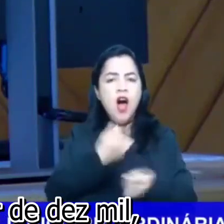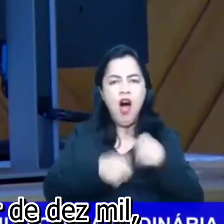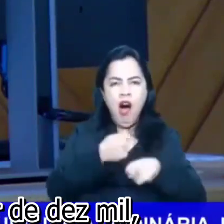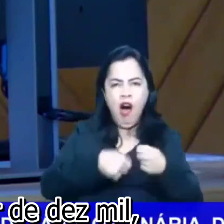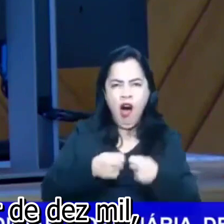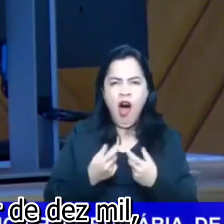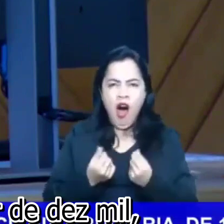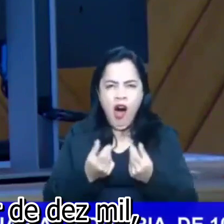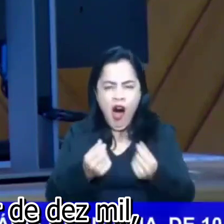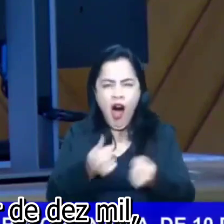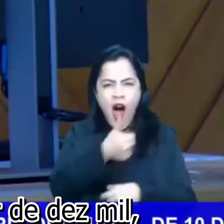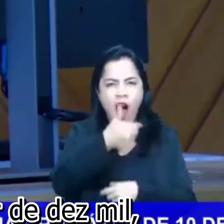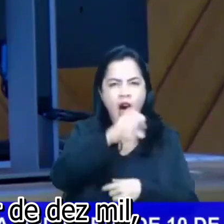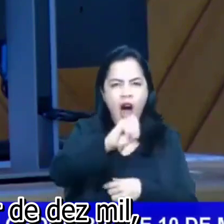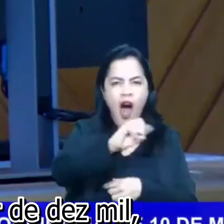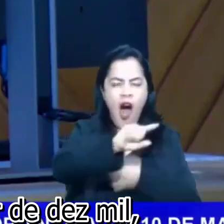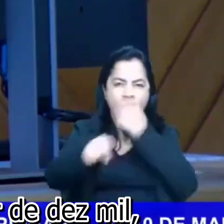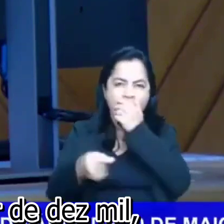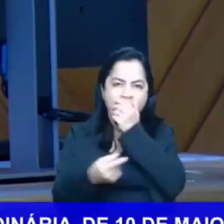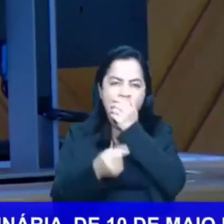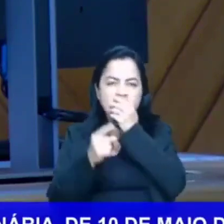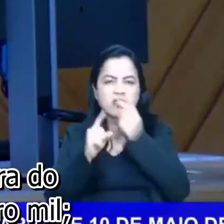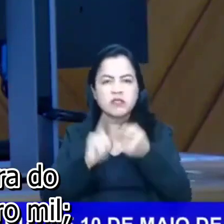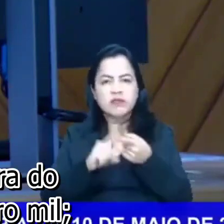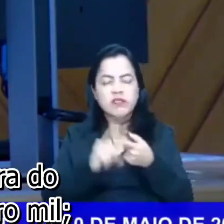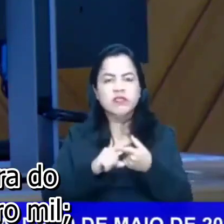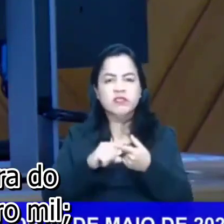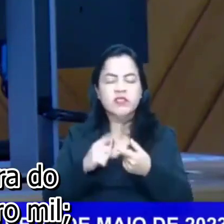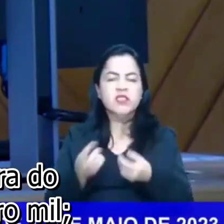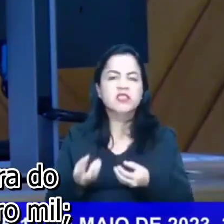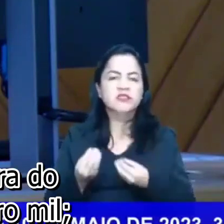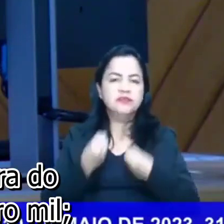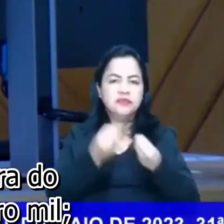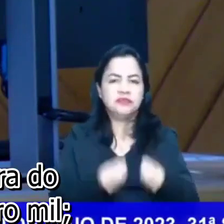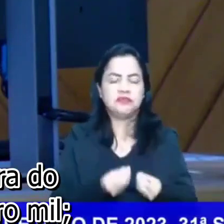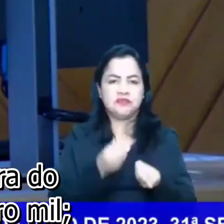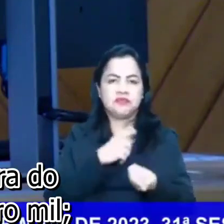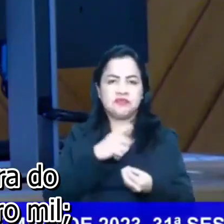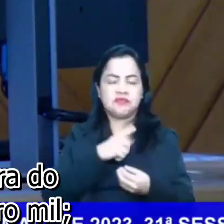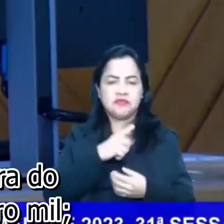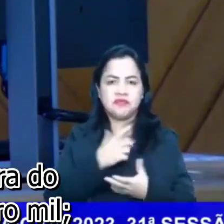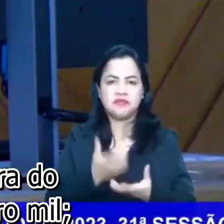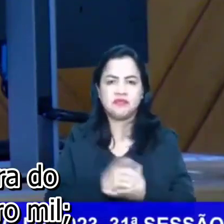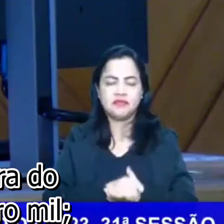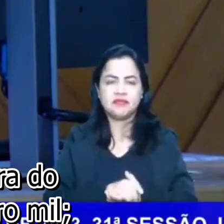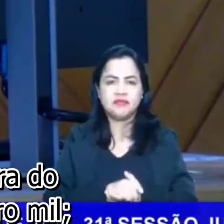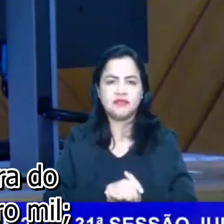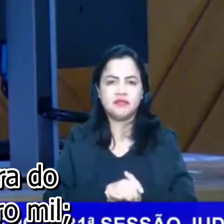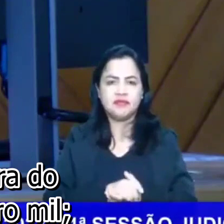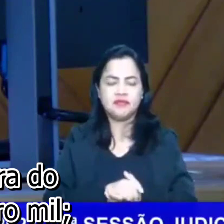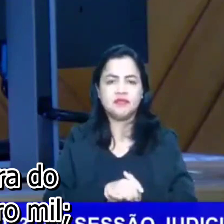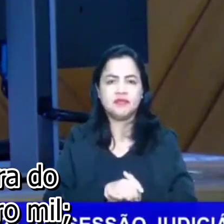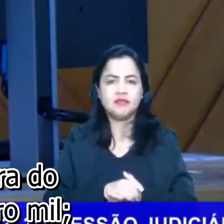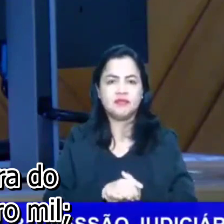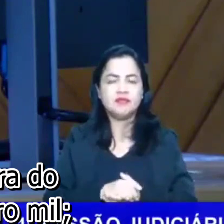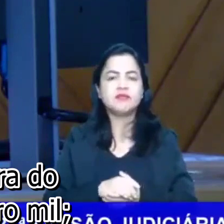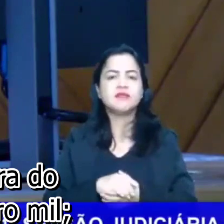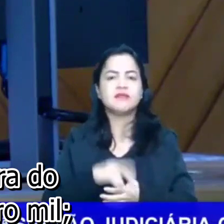financeira, no valor de 10 mil, e também o recolhimento de sobra financeira do fundo partidário no valor